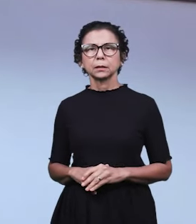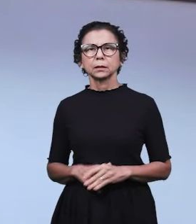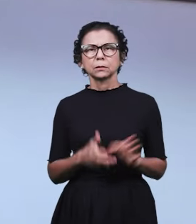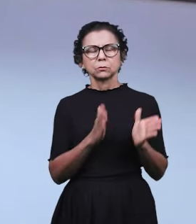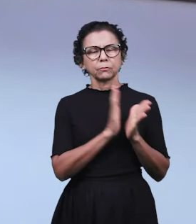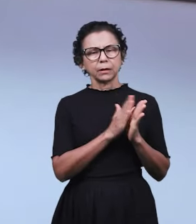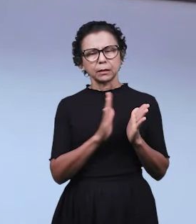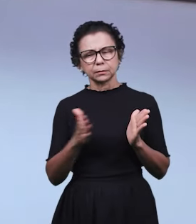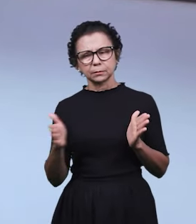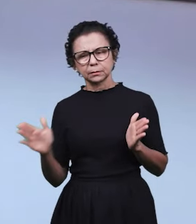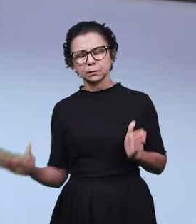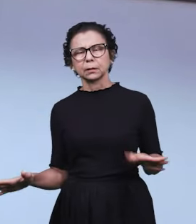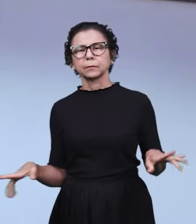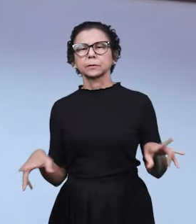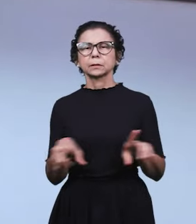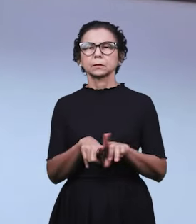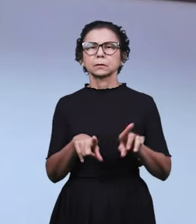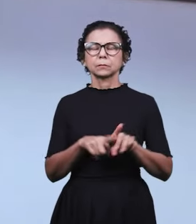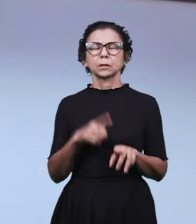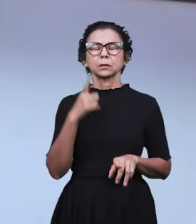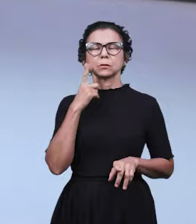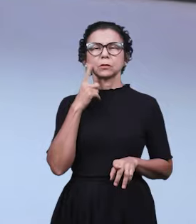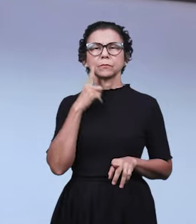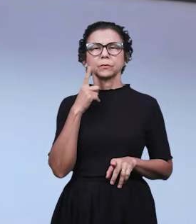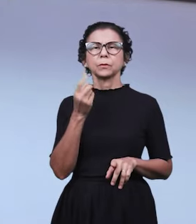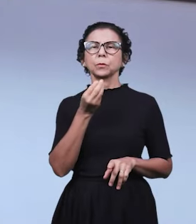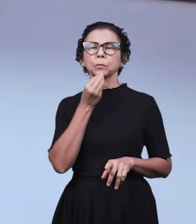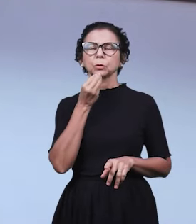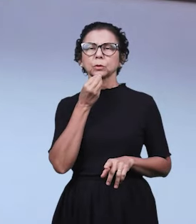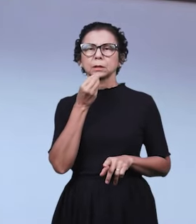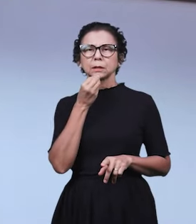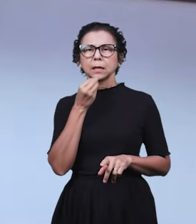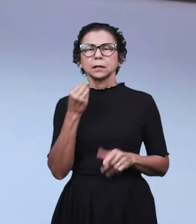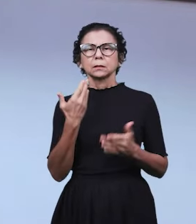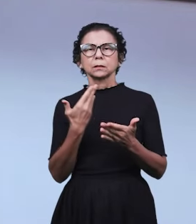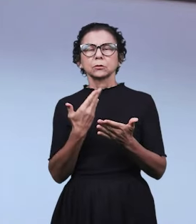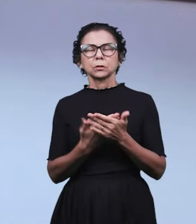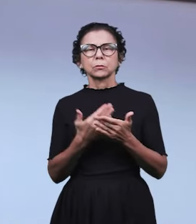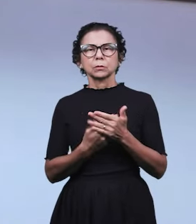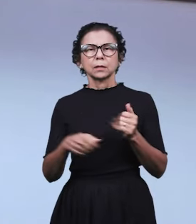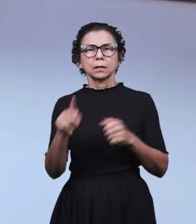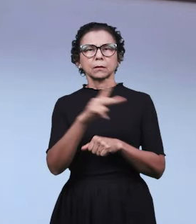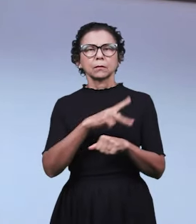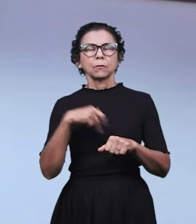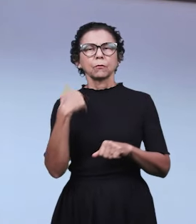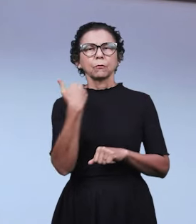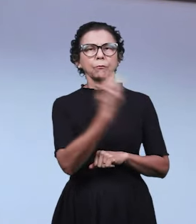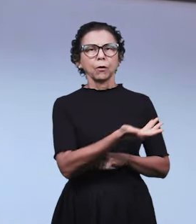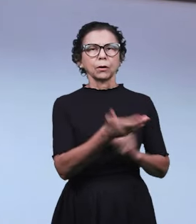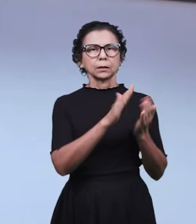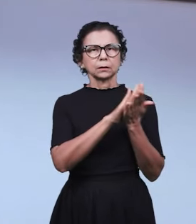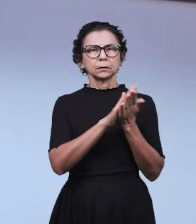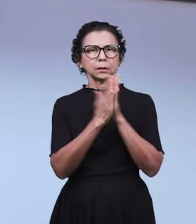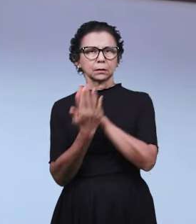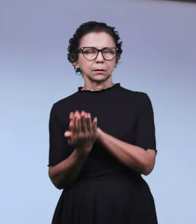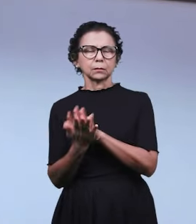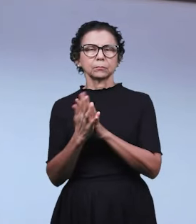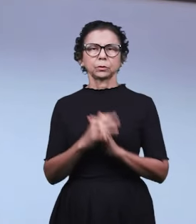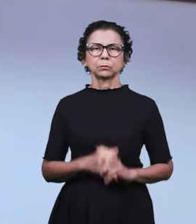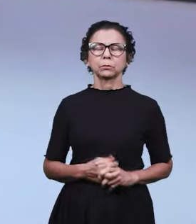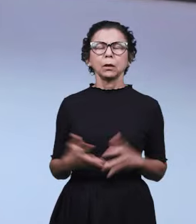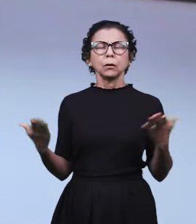de intercâmbio. Nestes 2 últimos níveis, como estão se aproximando agora o processo seletivo